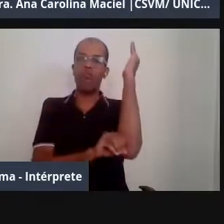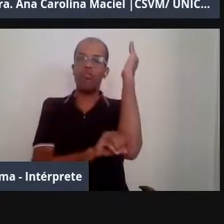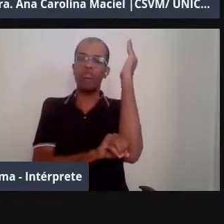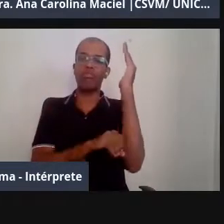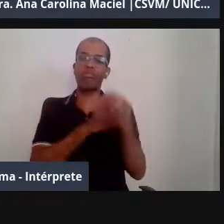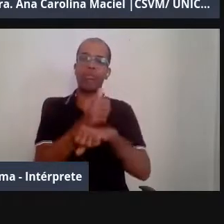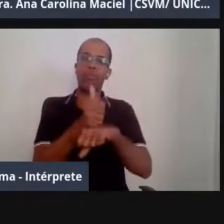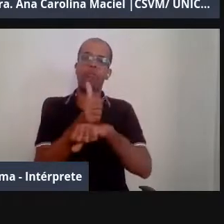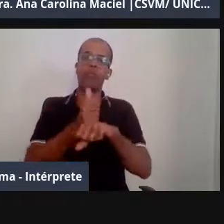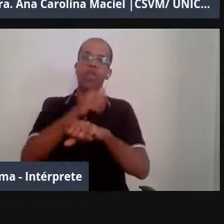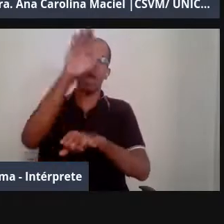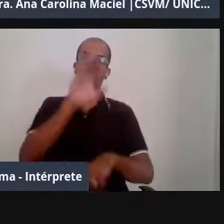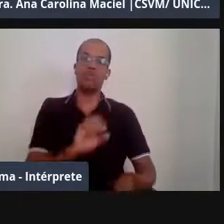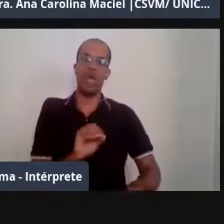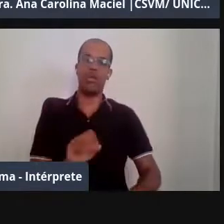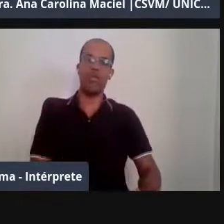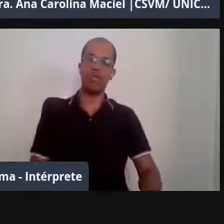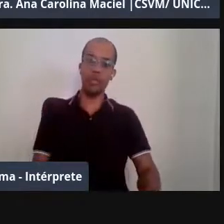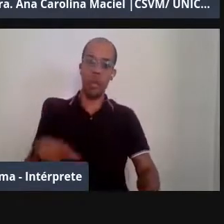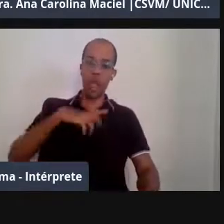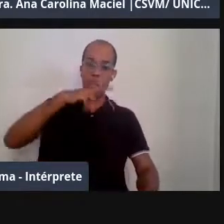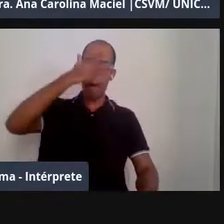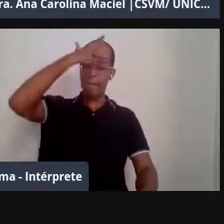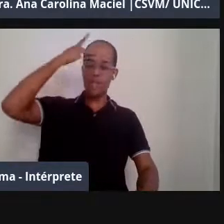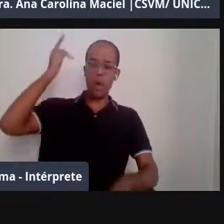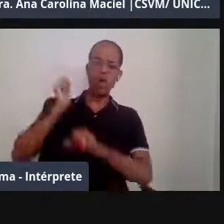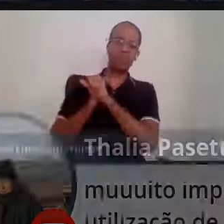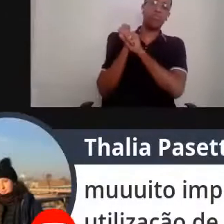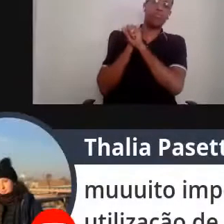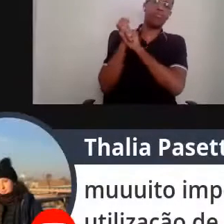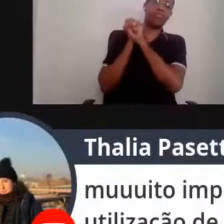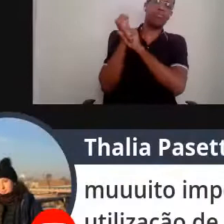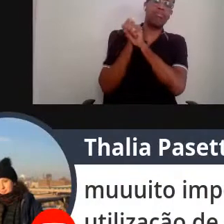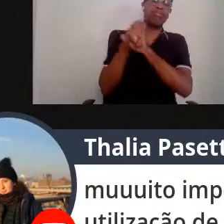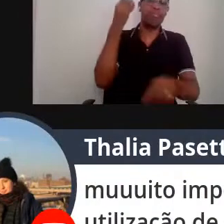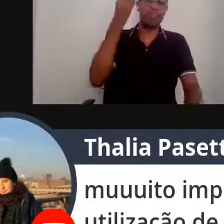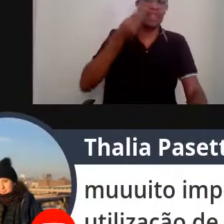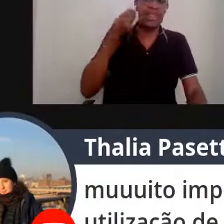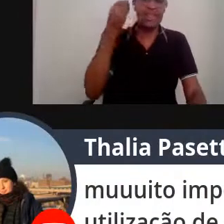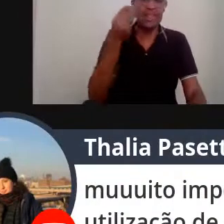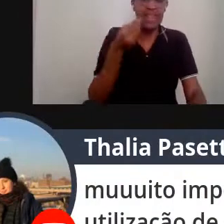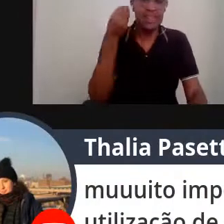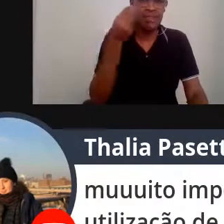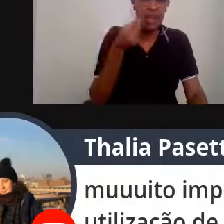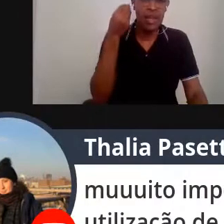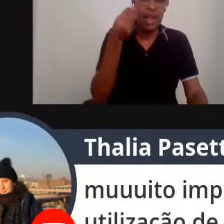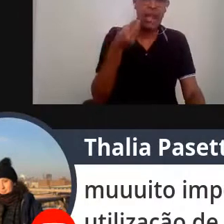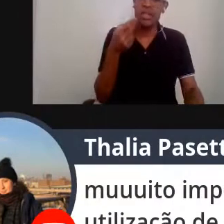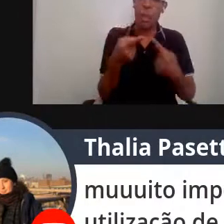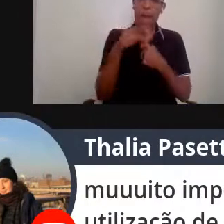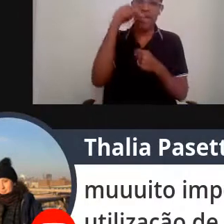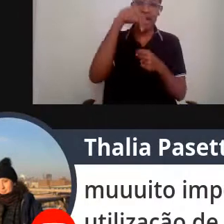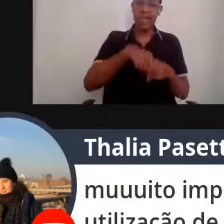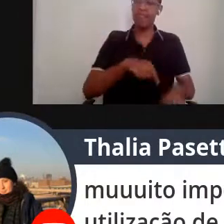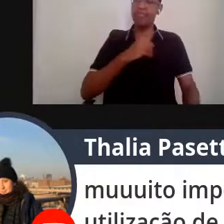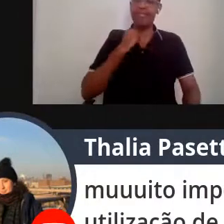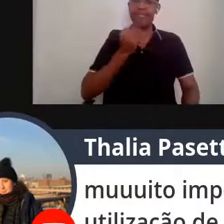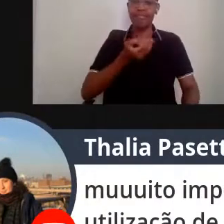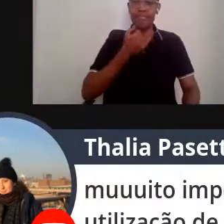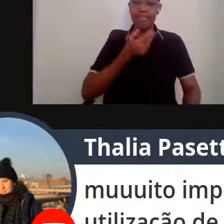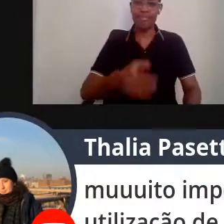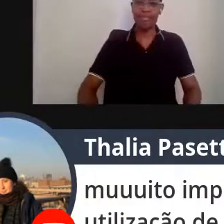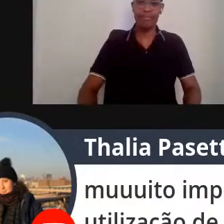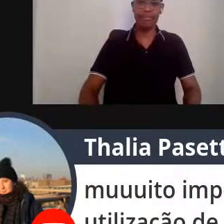temos pessoas com longuíssima carreira, com longuíssima experiência, que voltam à estaca zero. Muitos vão